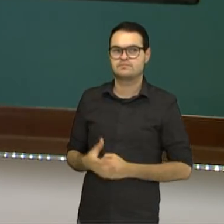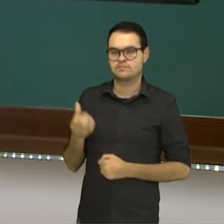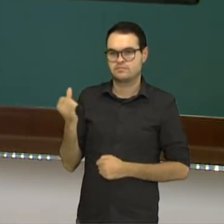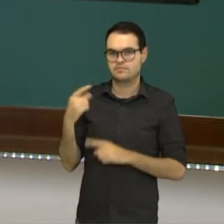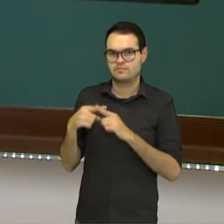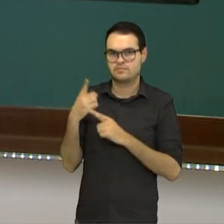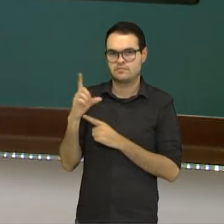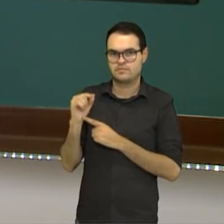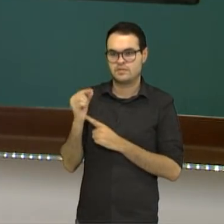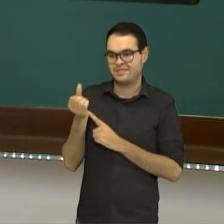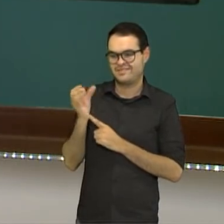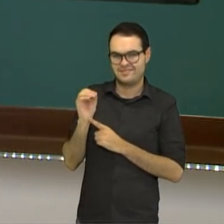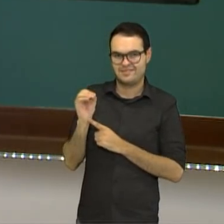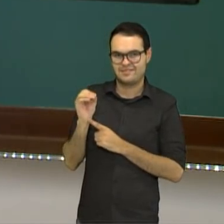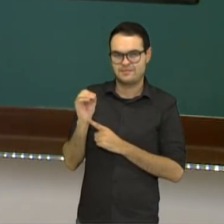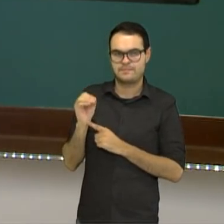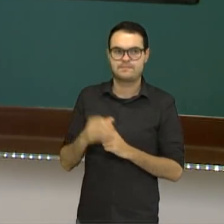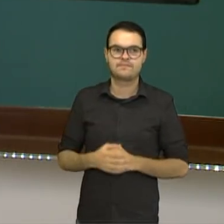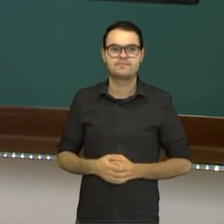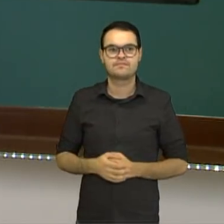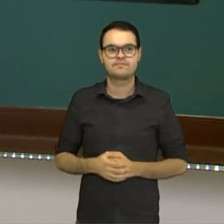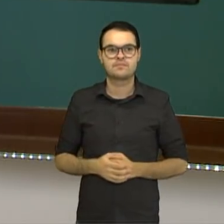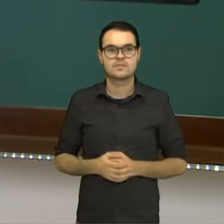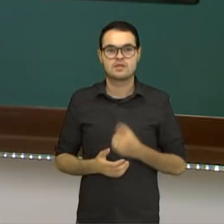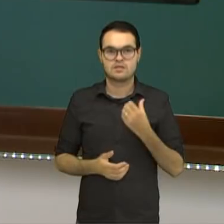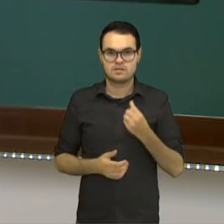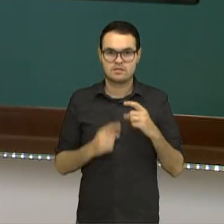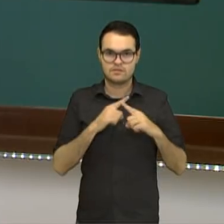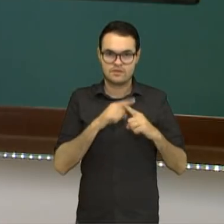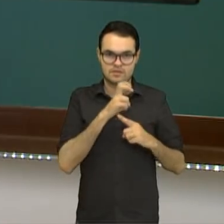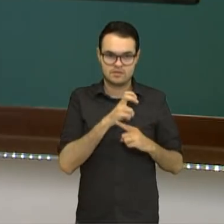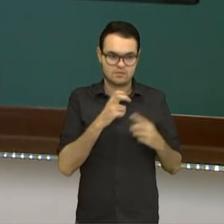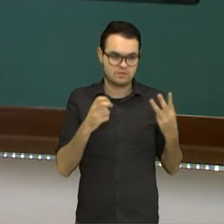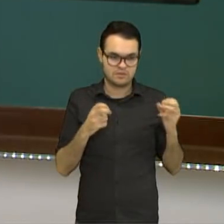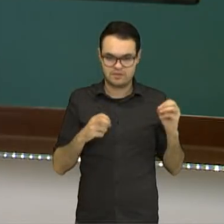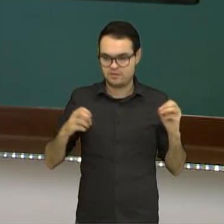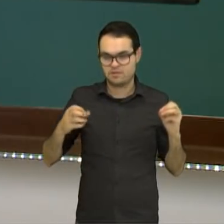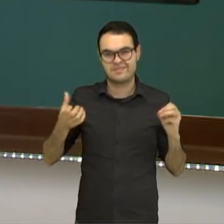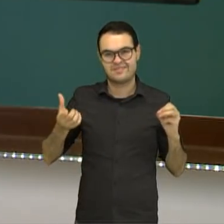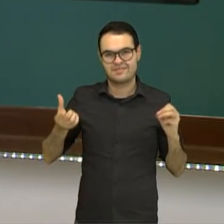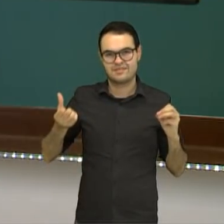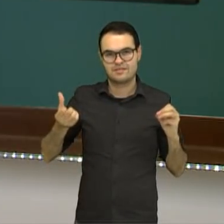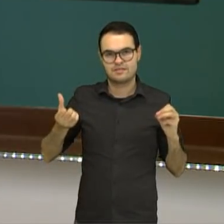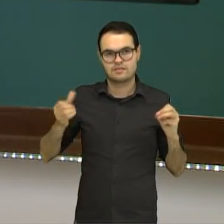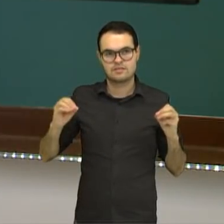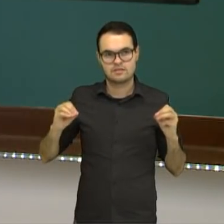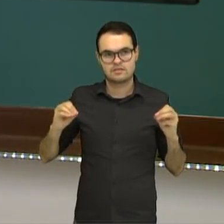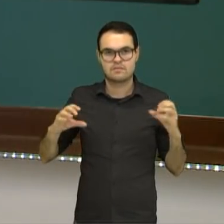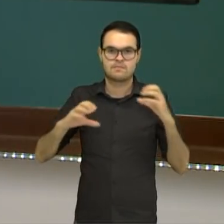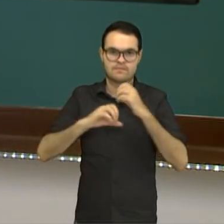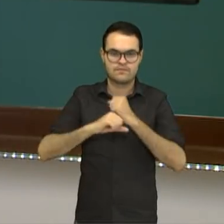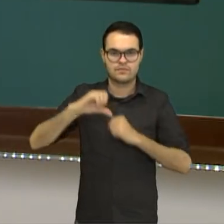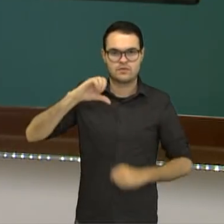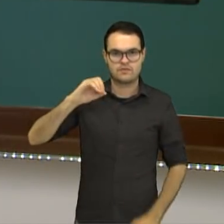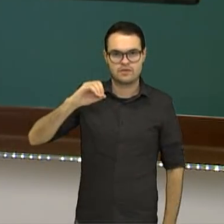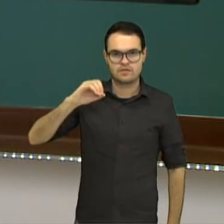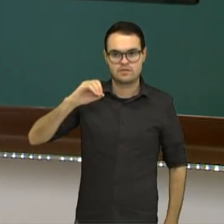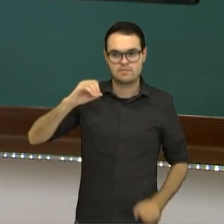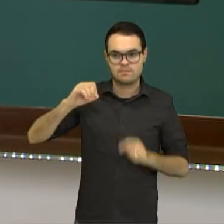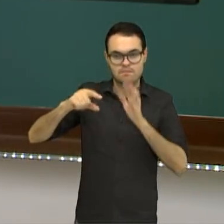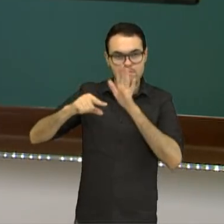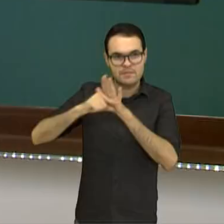5 vai dar 30. 30 com mais 60, 90. Então, 90 menos quem vai dar